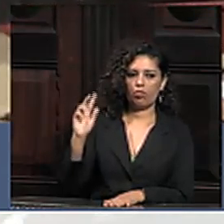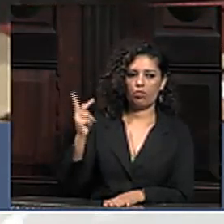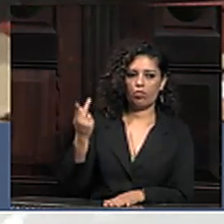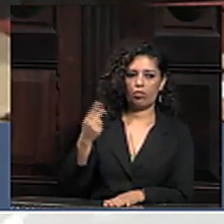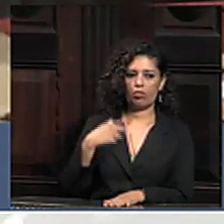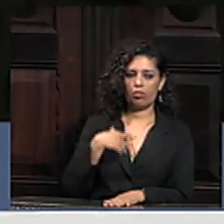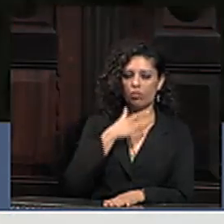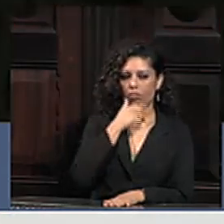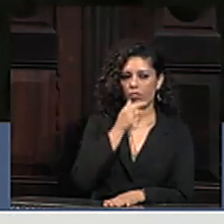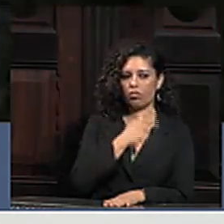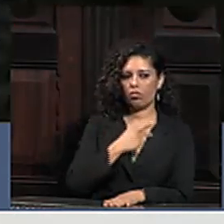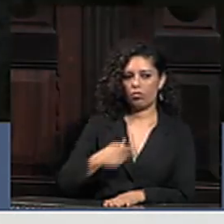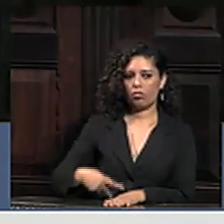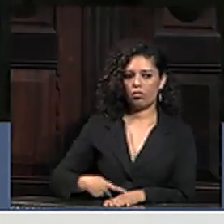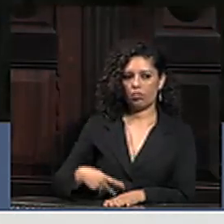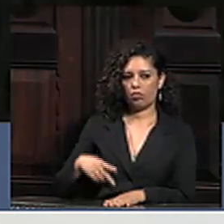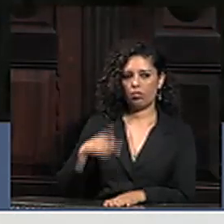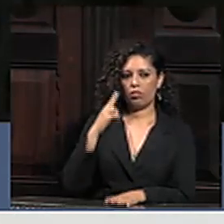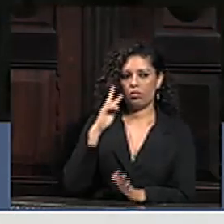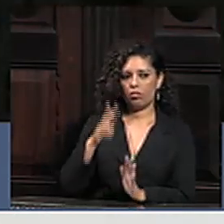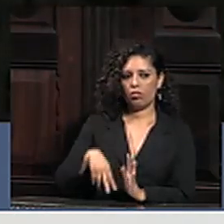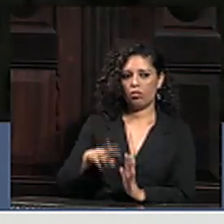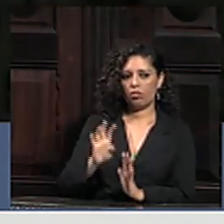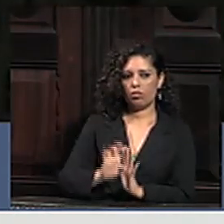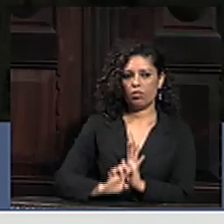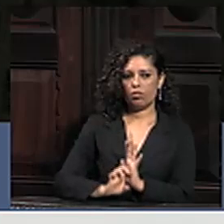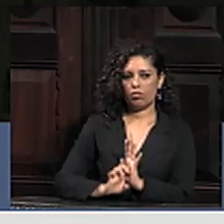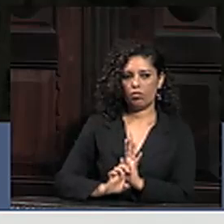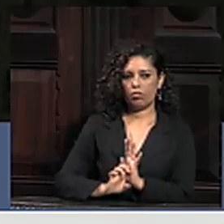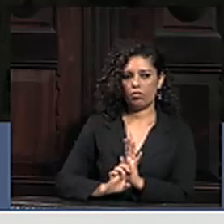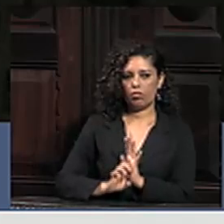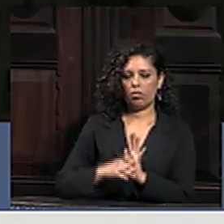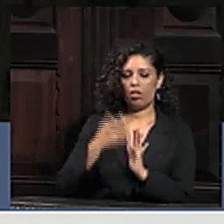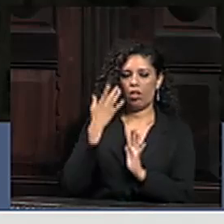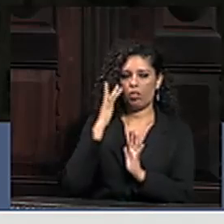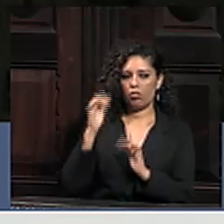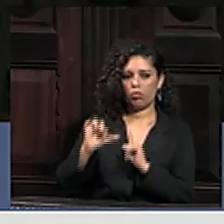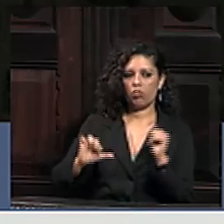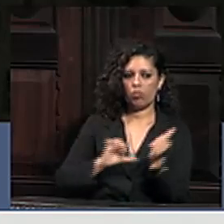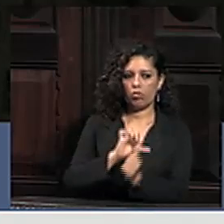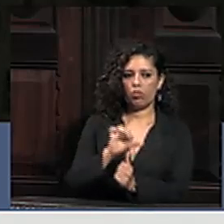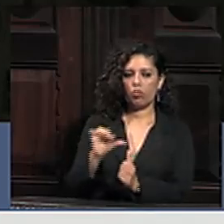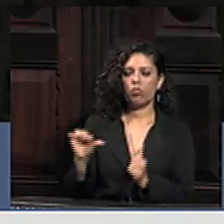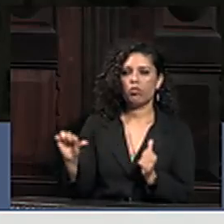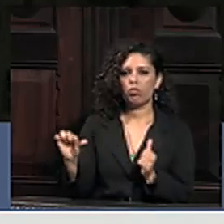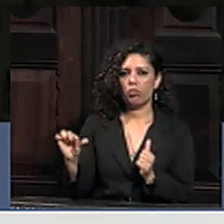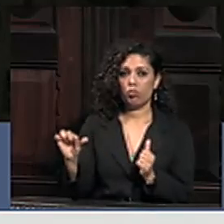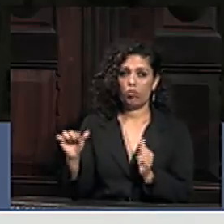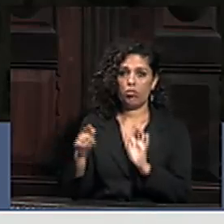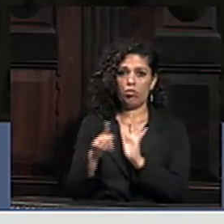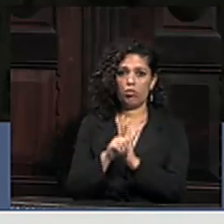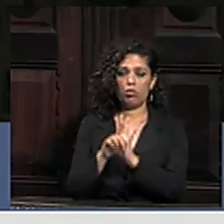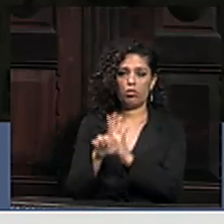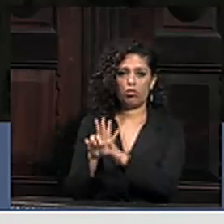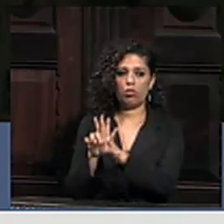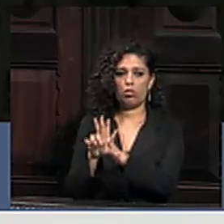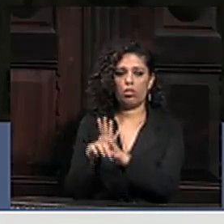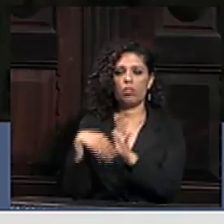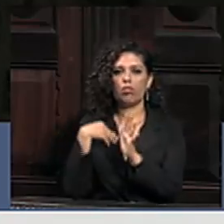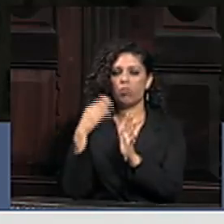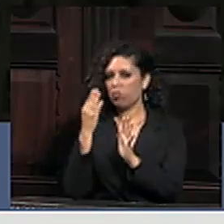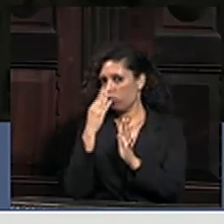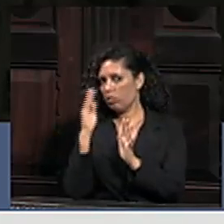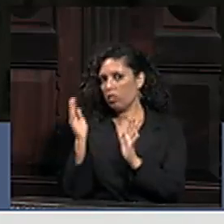Senhor presidente, as emendas, a meu ver, acabam desvirtuando o propósito original do projeto, portanto, eu as